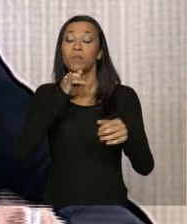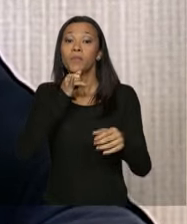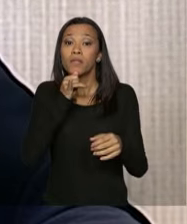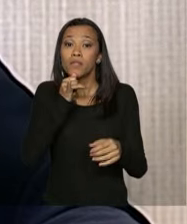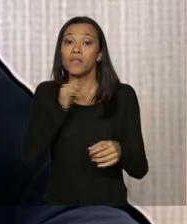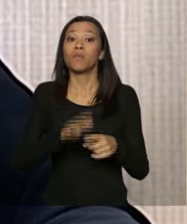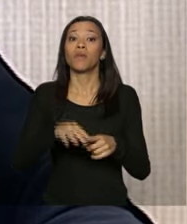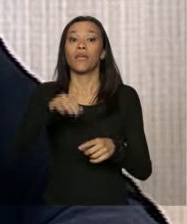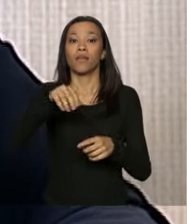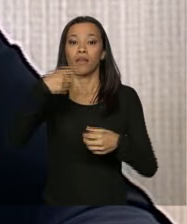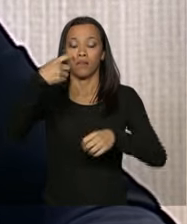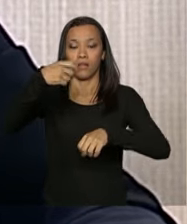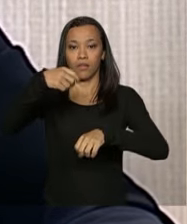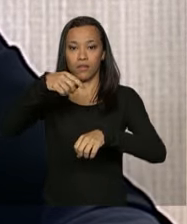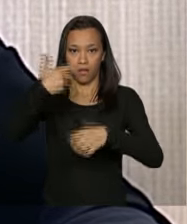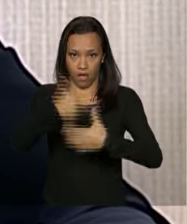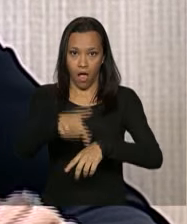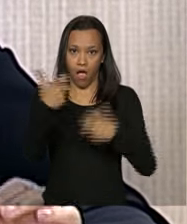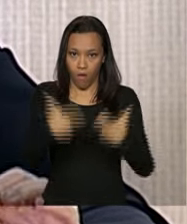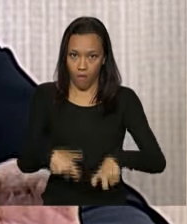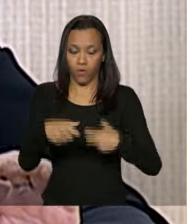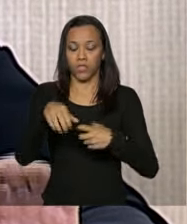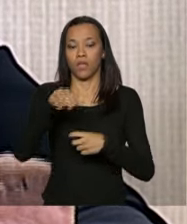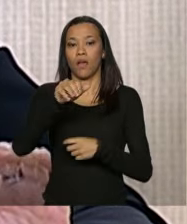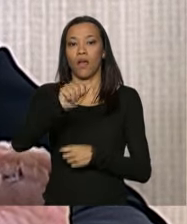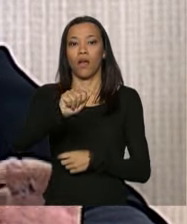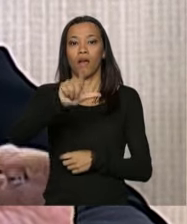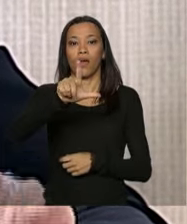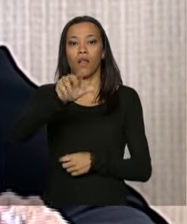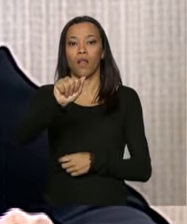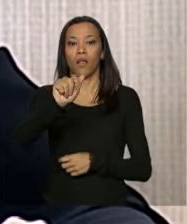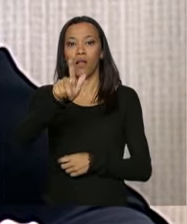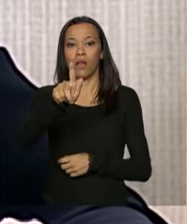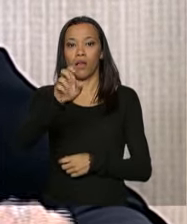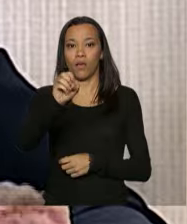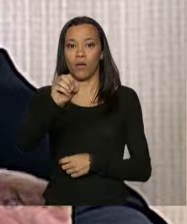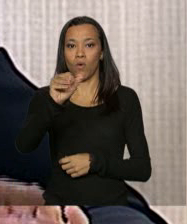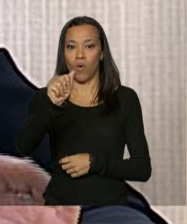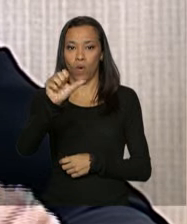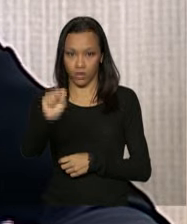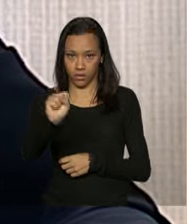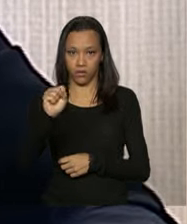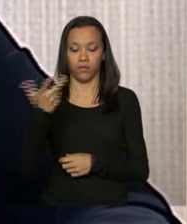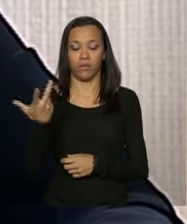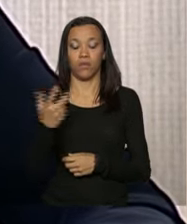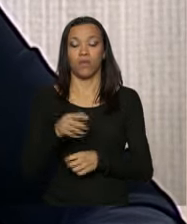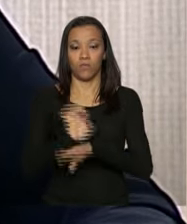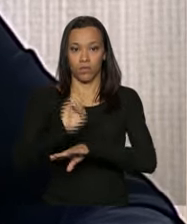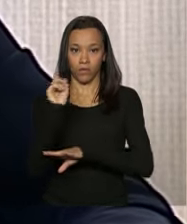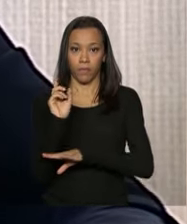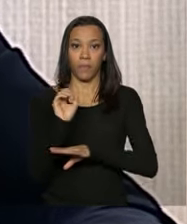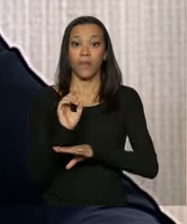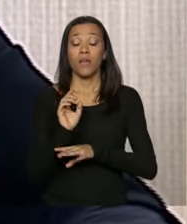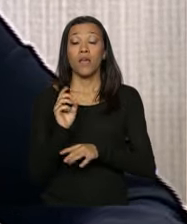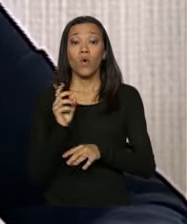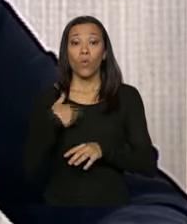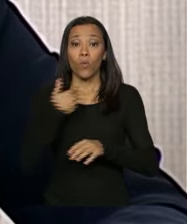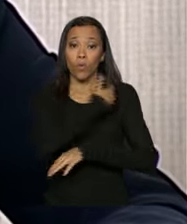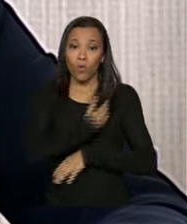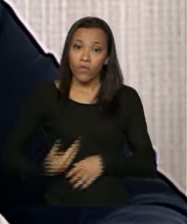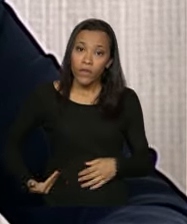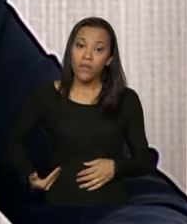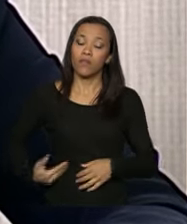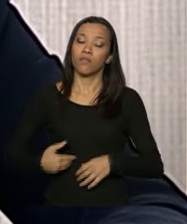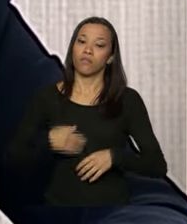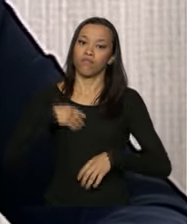Professor Júlio, em Alagoas nós, desde junho de 2012, o governo brasileiro se dedicou,